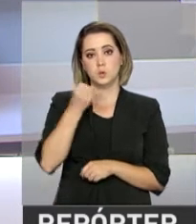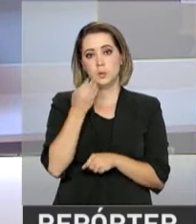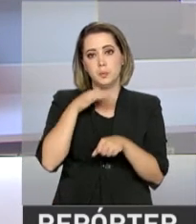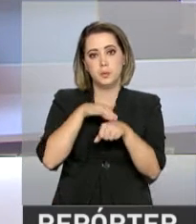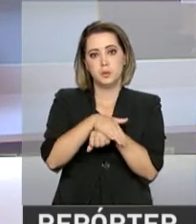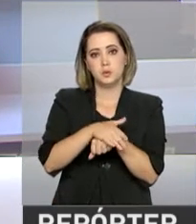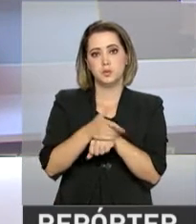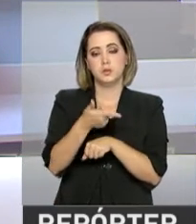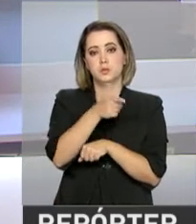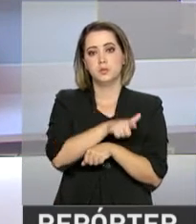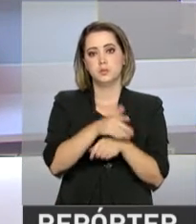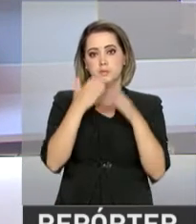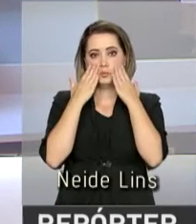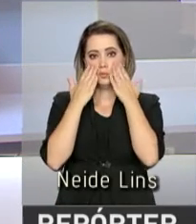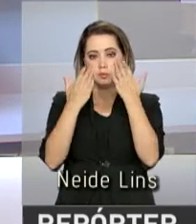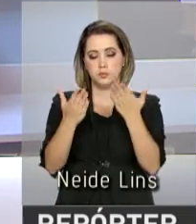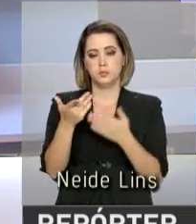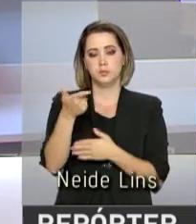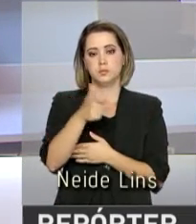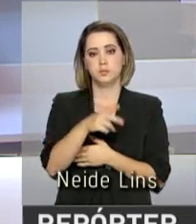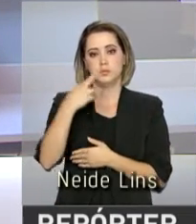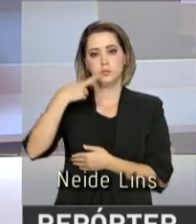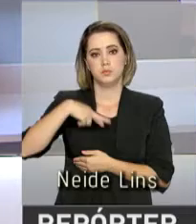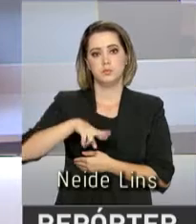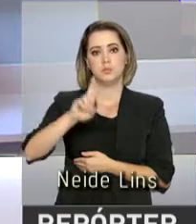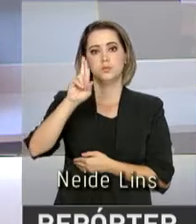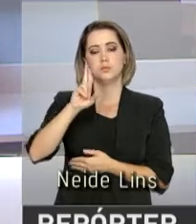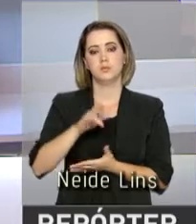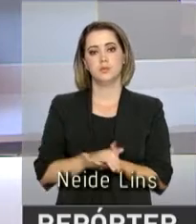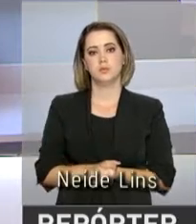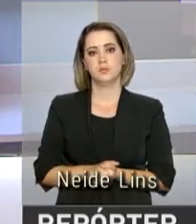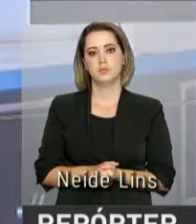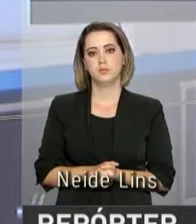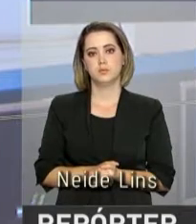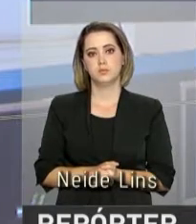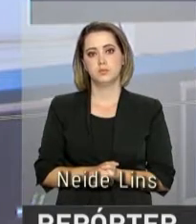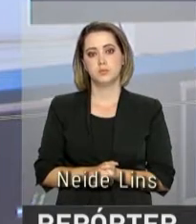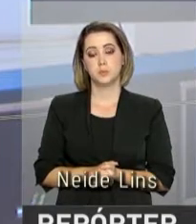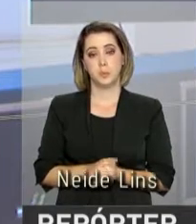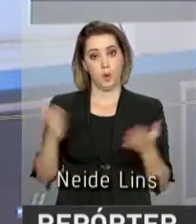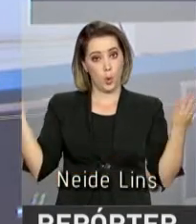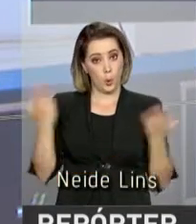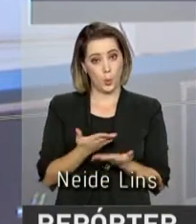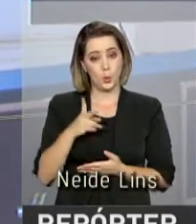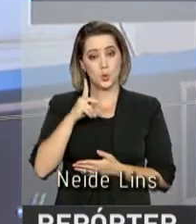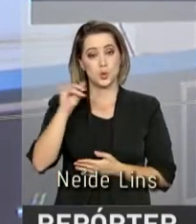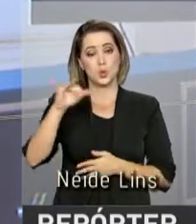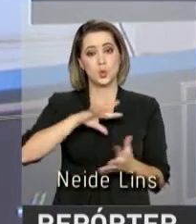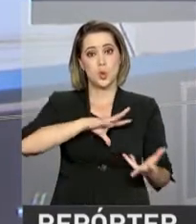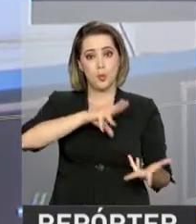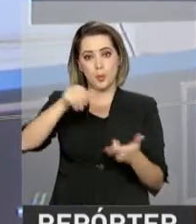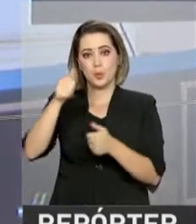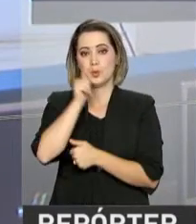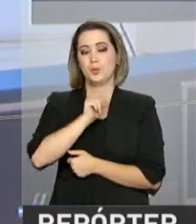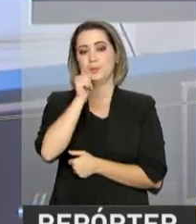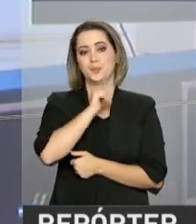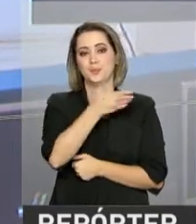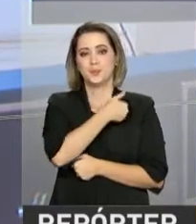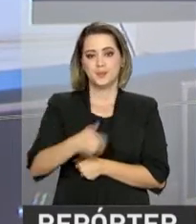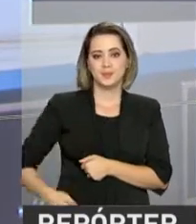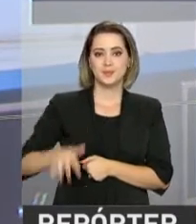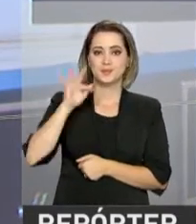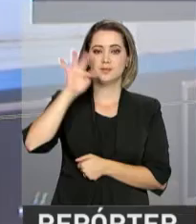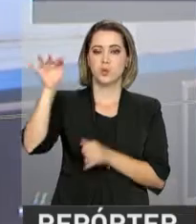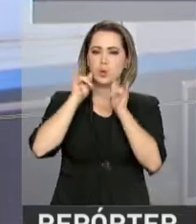Olá, boa noite. Estamos de volta com mais uma edição do Repórter NBR. Hoje, Dia Internacional da Mulher, o governo